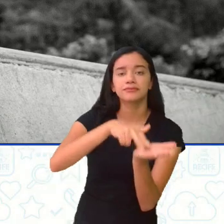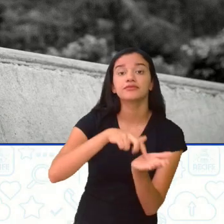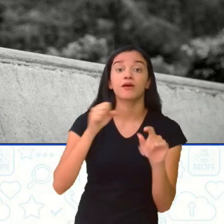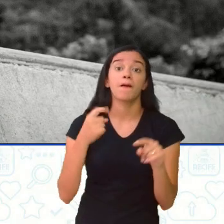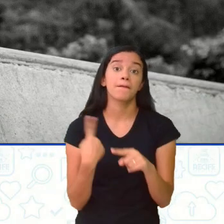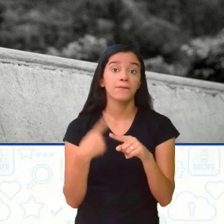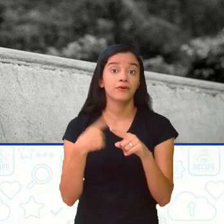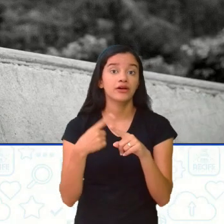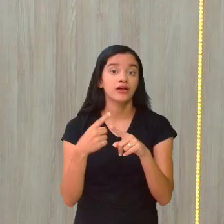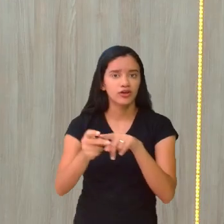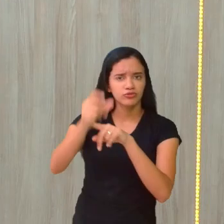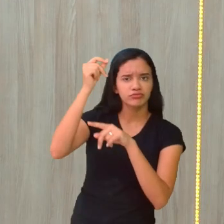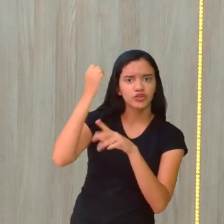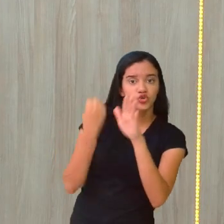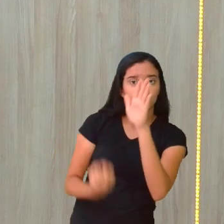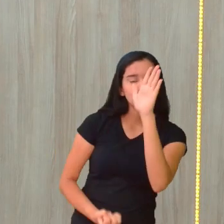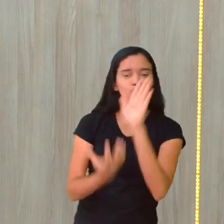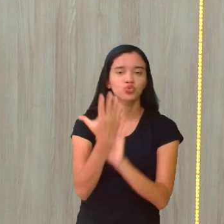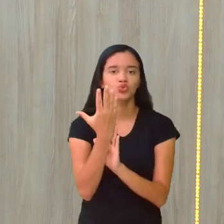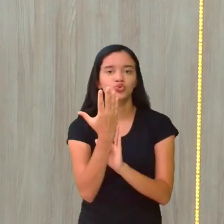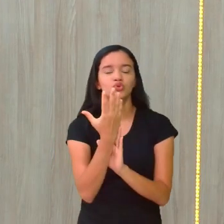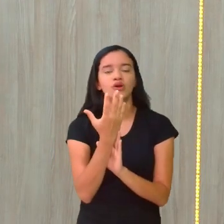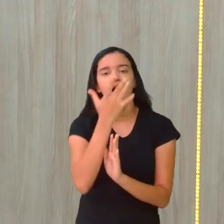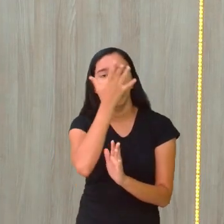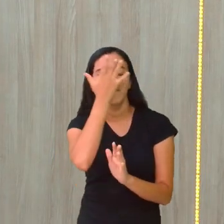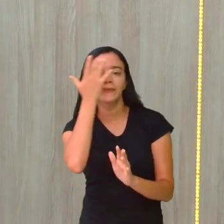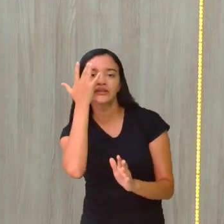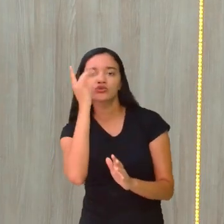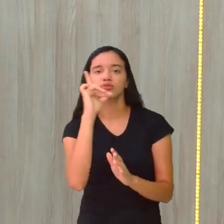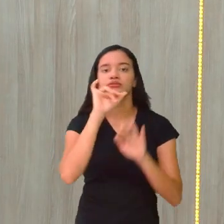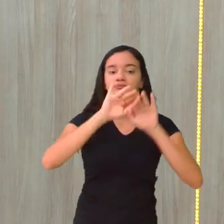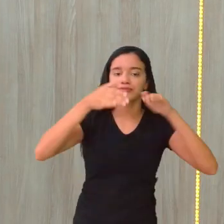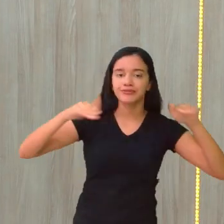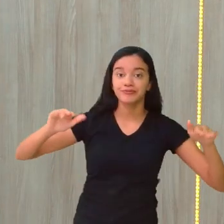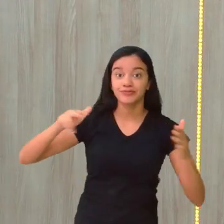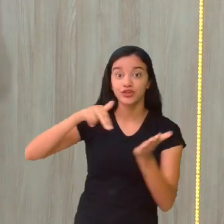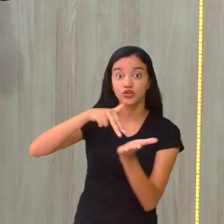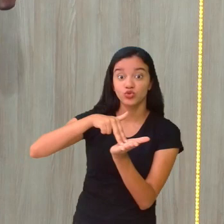surgiu, ele vem dos surfistas. Então, por isso que a primeira